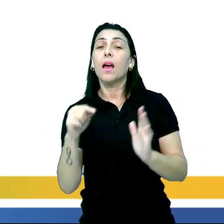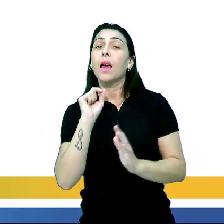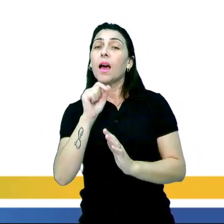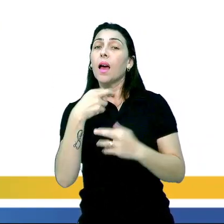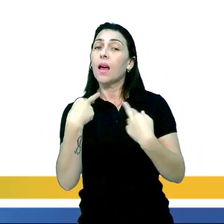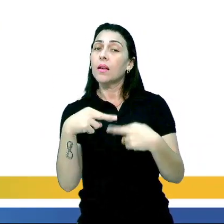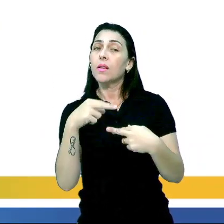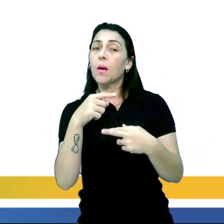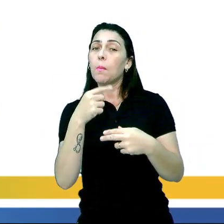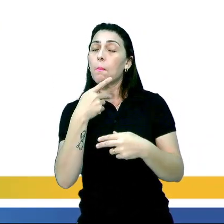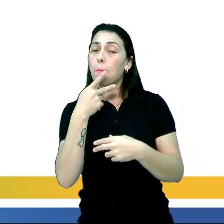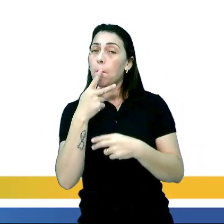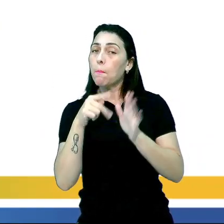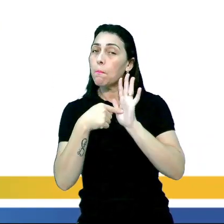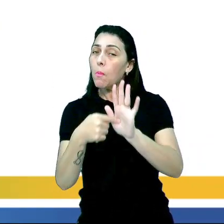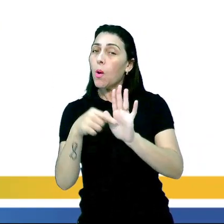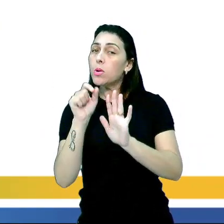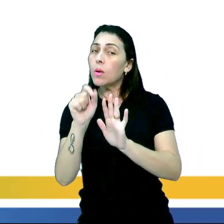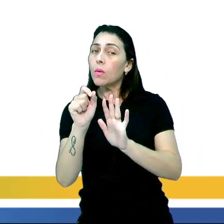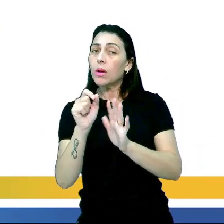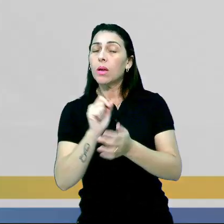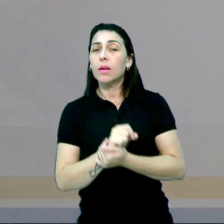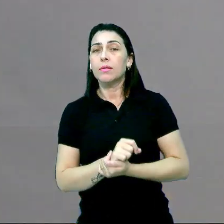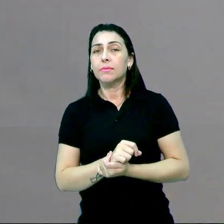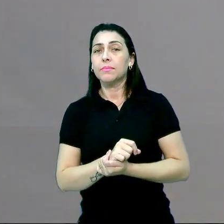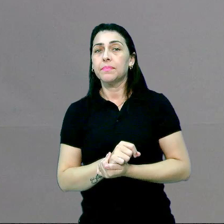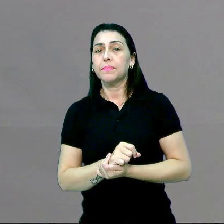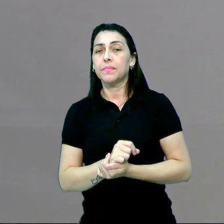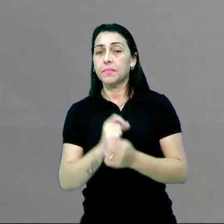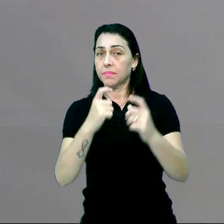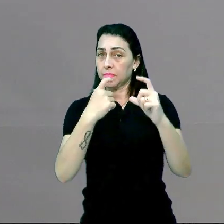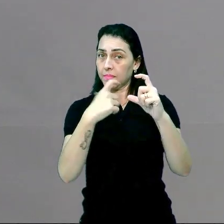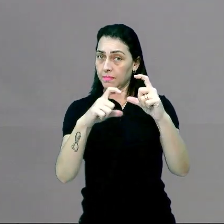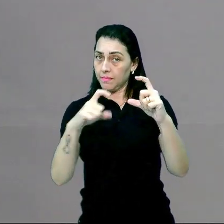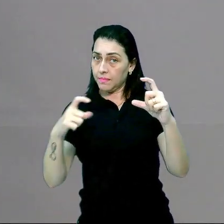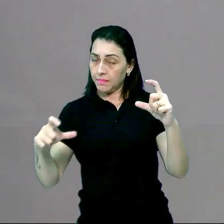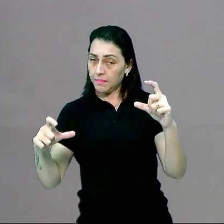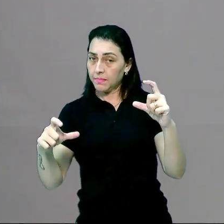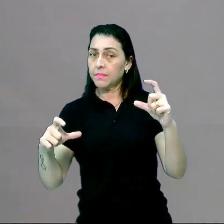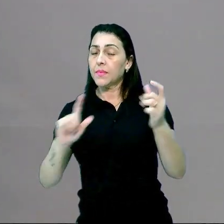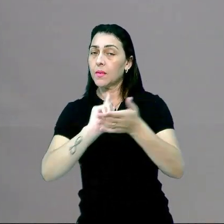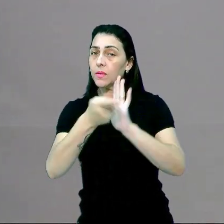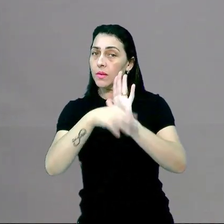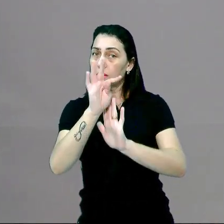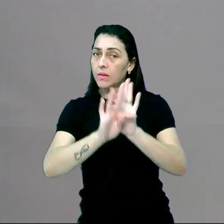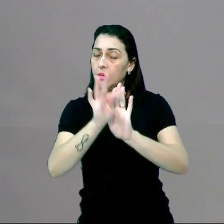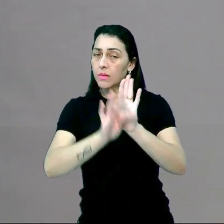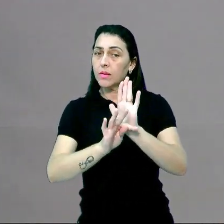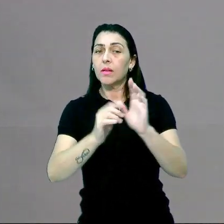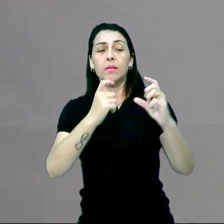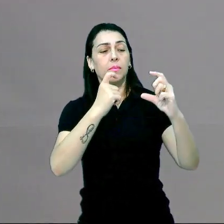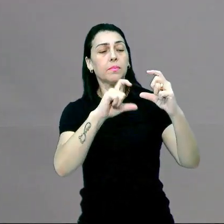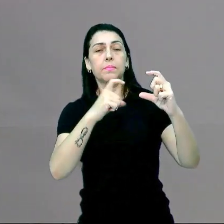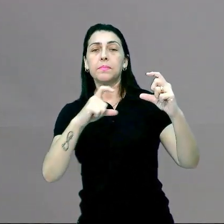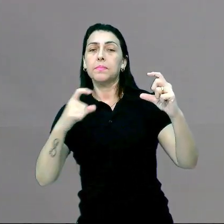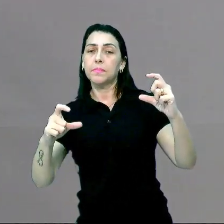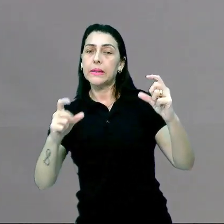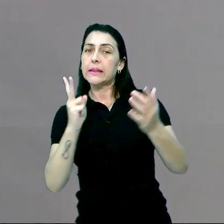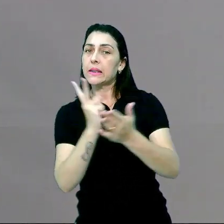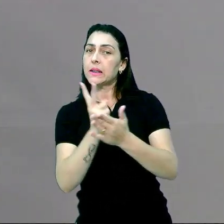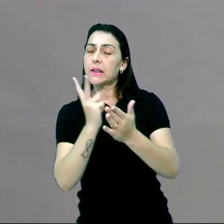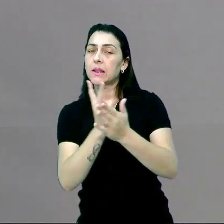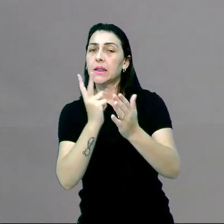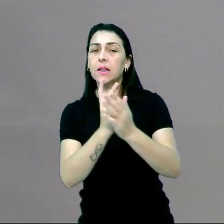crítica expressa na tira aponta. Nós sabemos que é uma tirinha, né? É um gênero textual, a tirinha, sempre